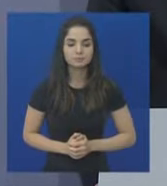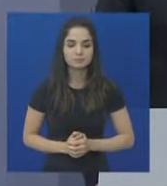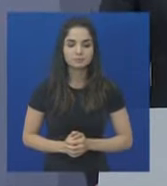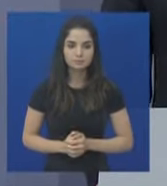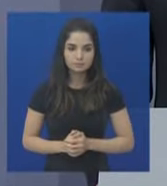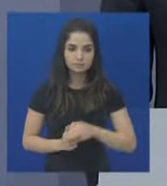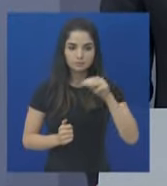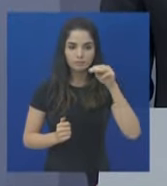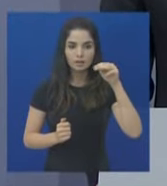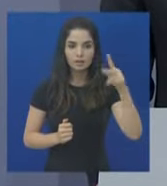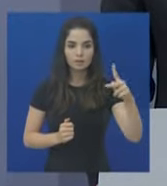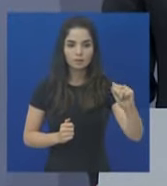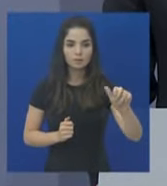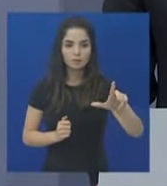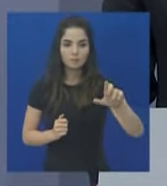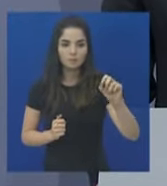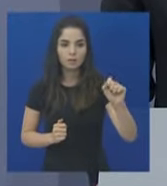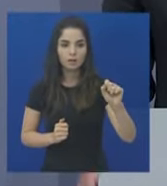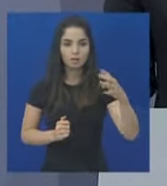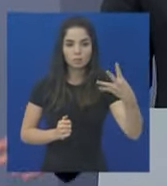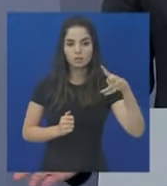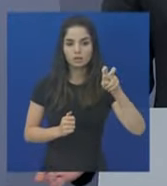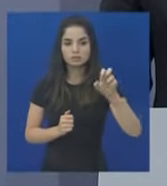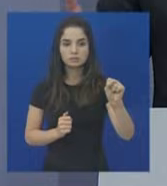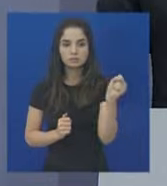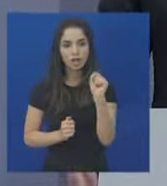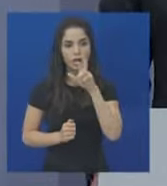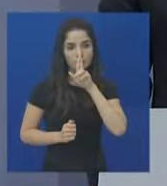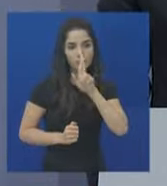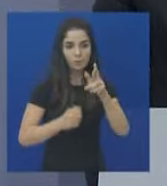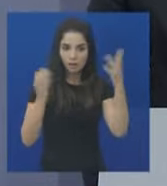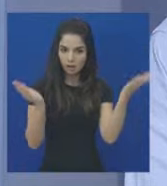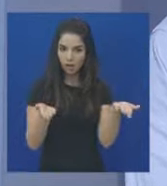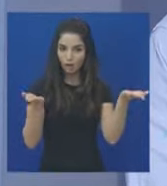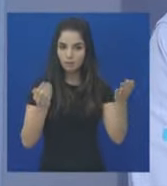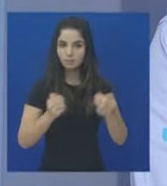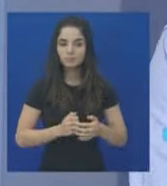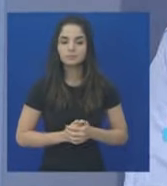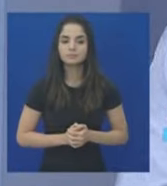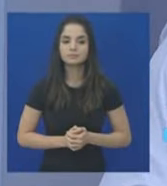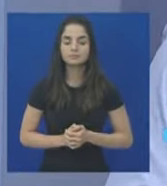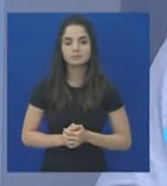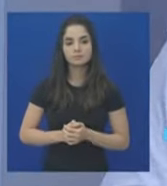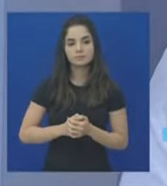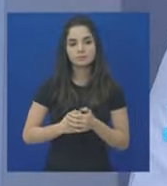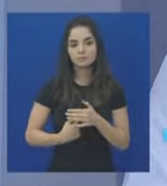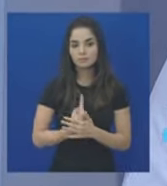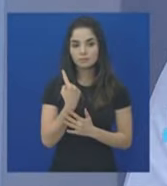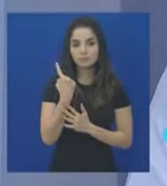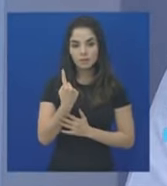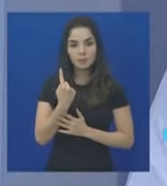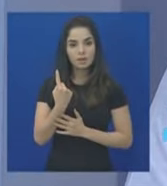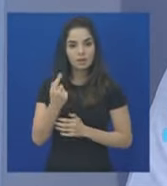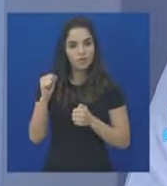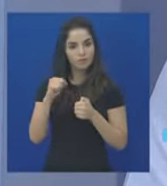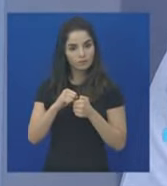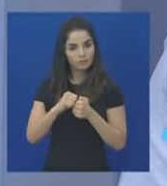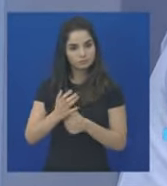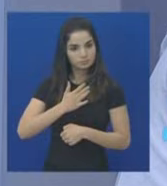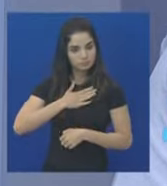Candidato Paulo César, o senhor tem 45 segundos para a réplica a partir de agora. A primeira coisa que eu vou providenciar como